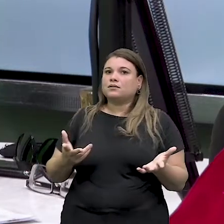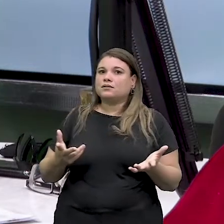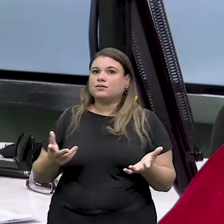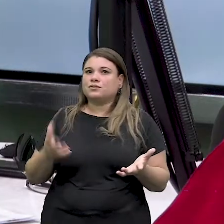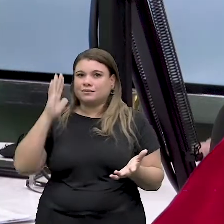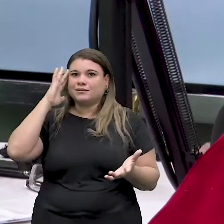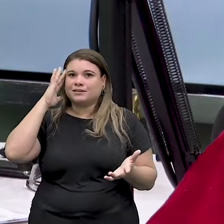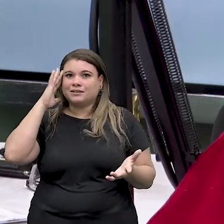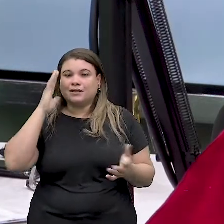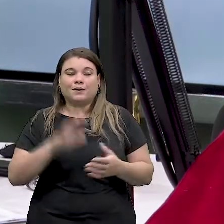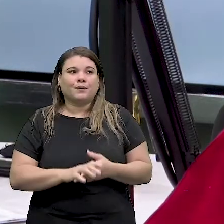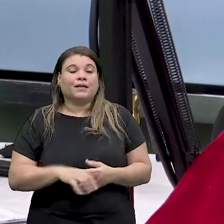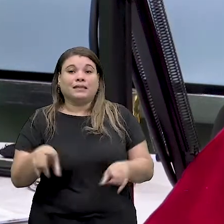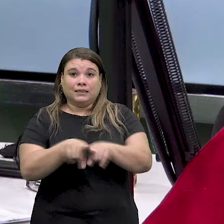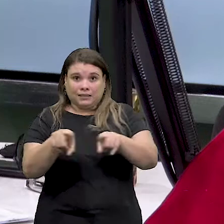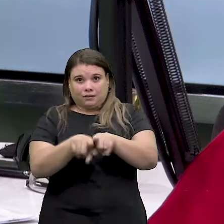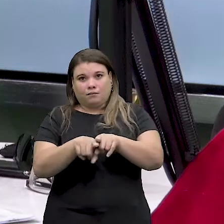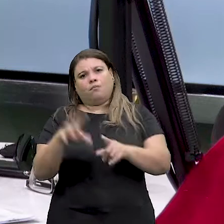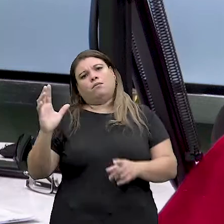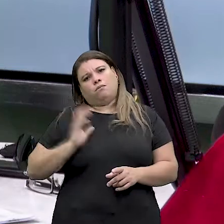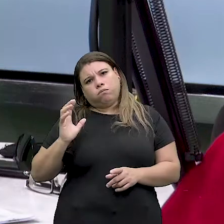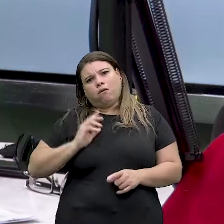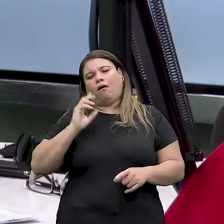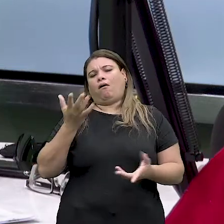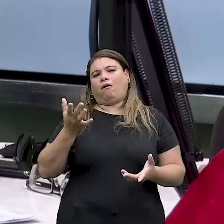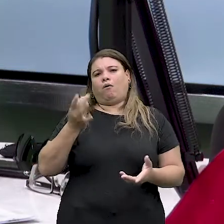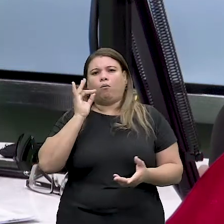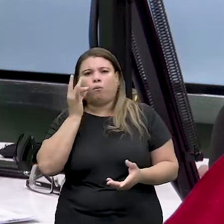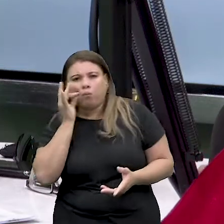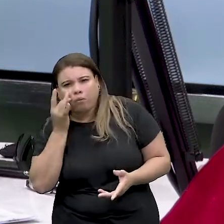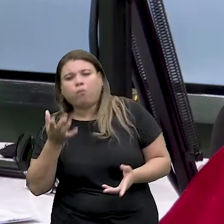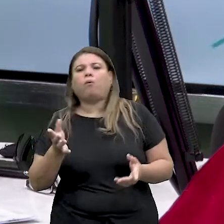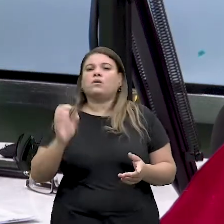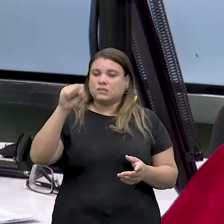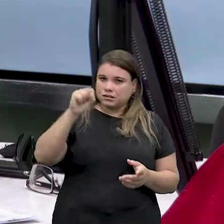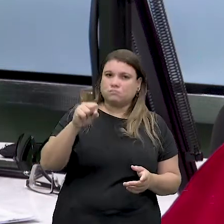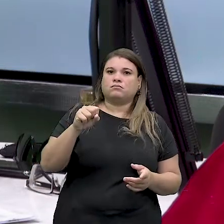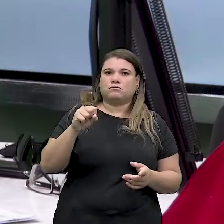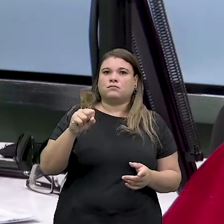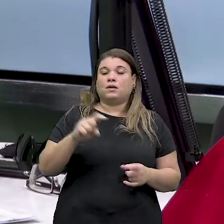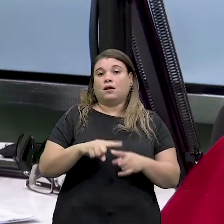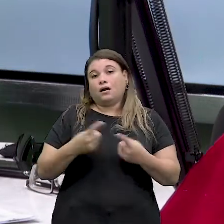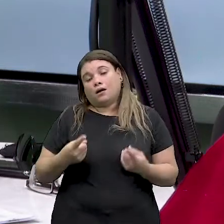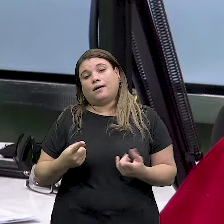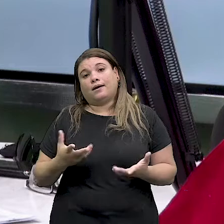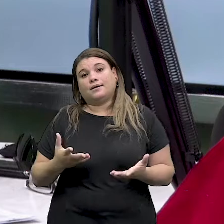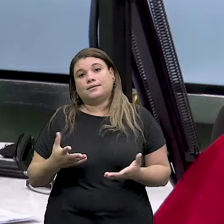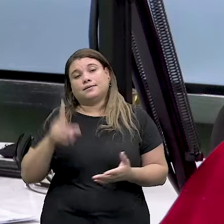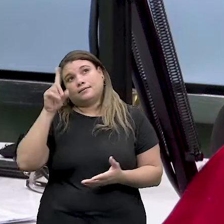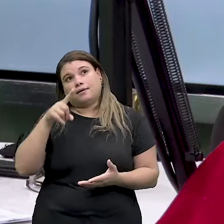né? Que era extraída. Era importante para outros fatores também, construção de barco, mas no primeiro momento, basicamente isso.